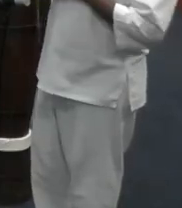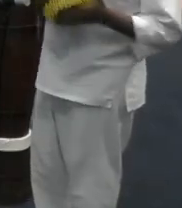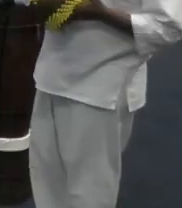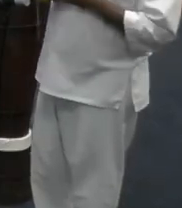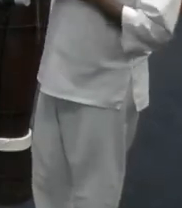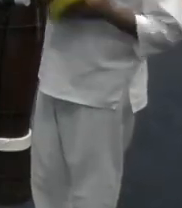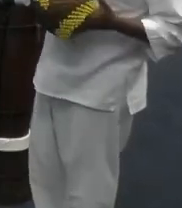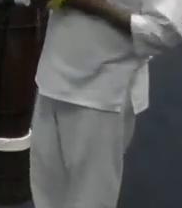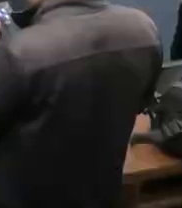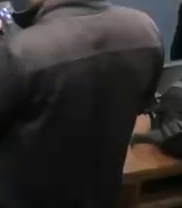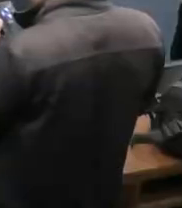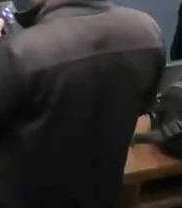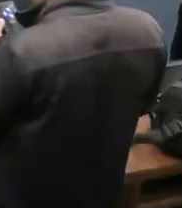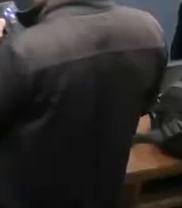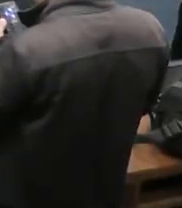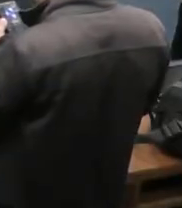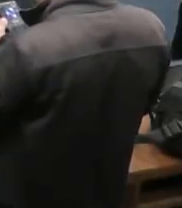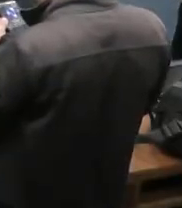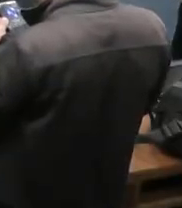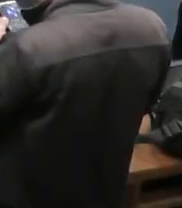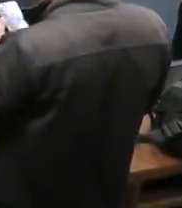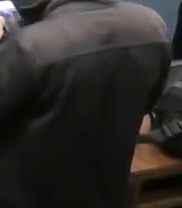E aí